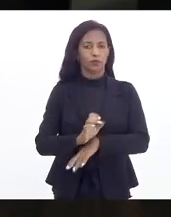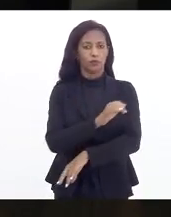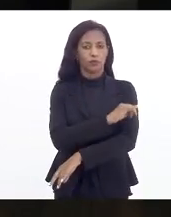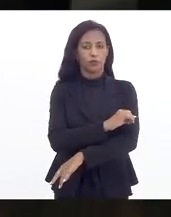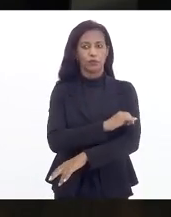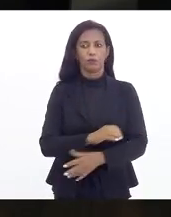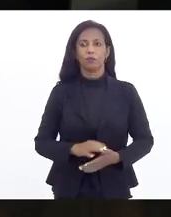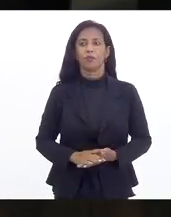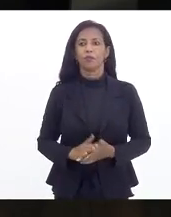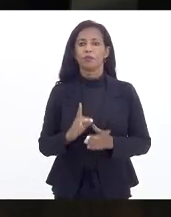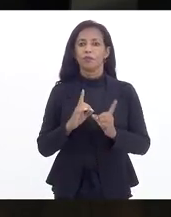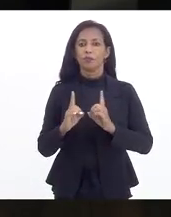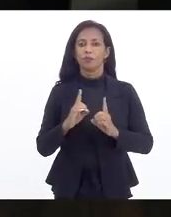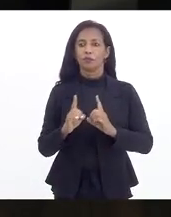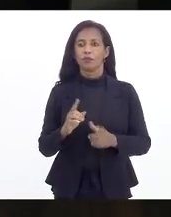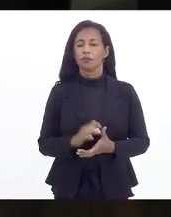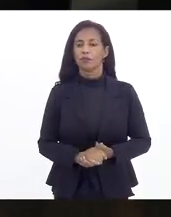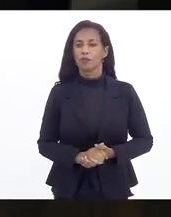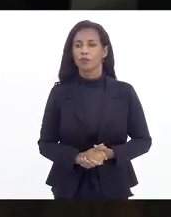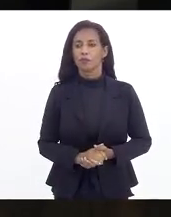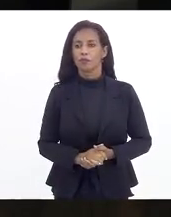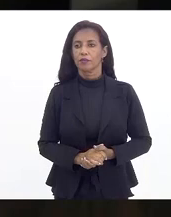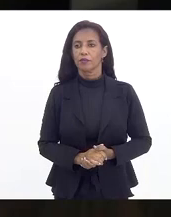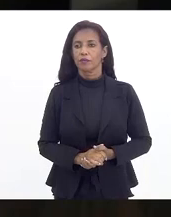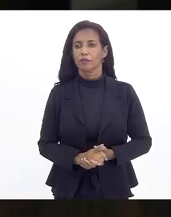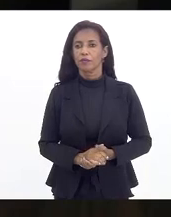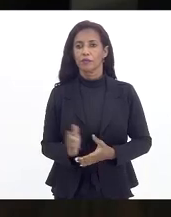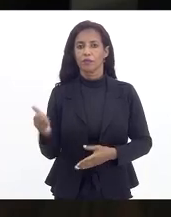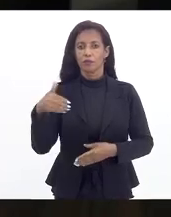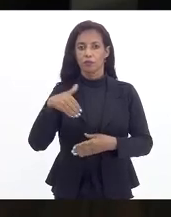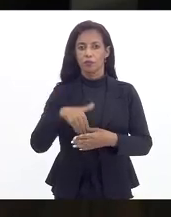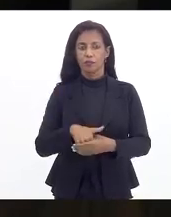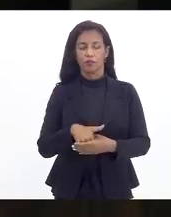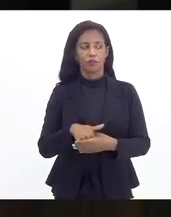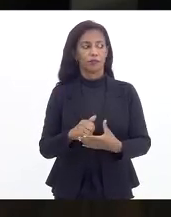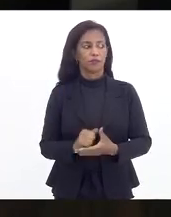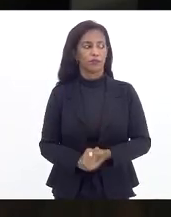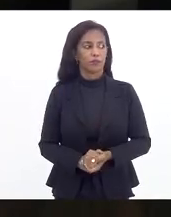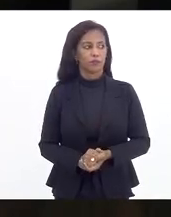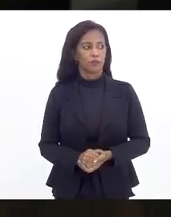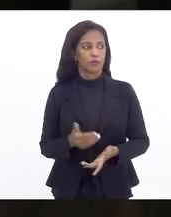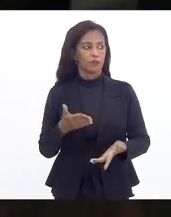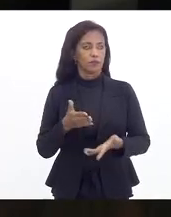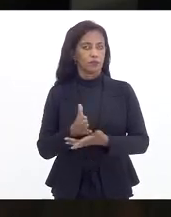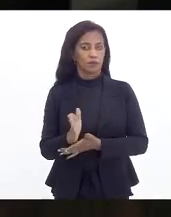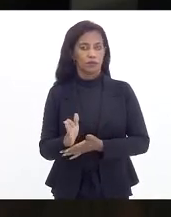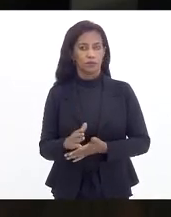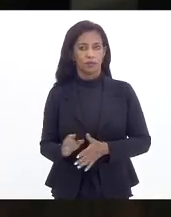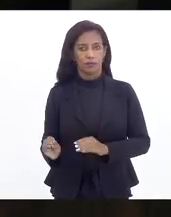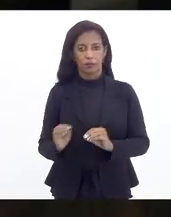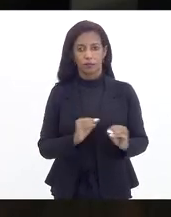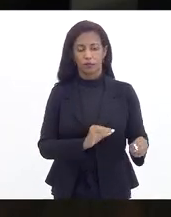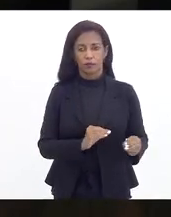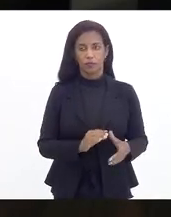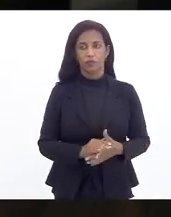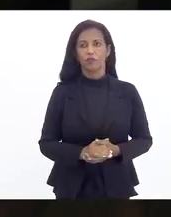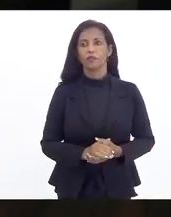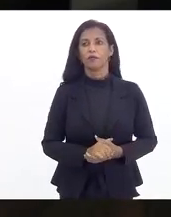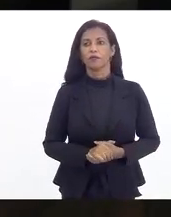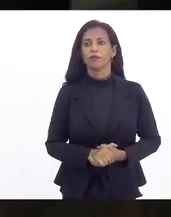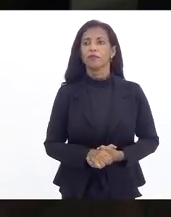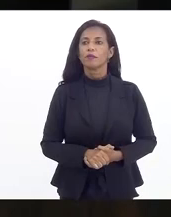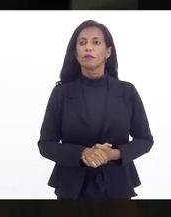Em discussão, não havendo queira discutir, encerrada a discussão em votação, se os que aprovam permaneçam como estão aprovados, vai ao